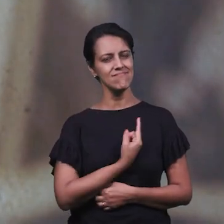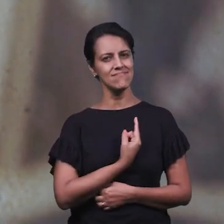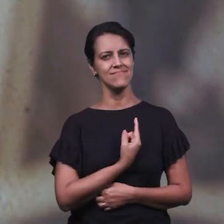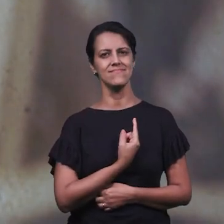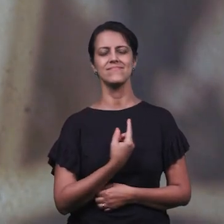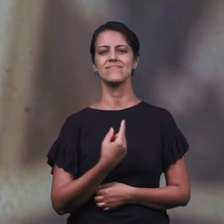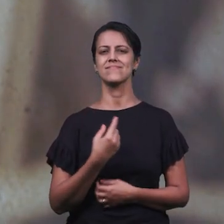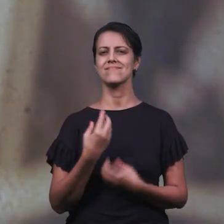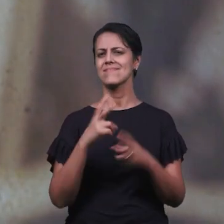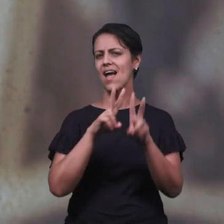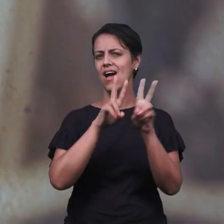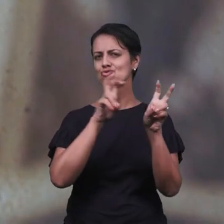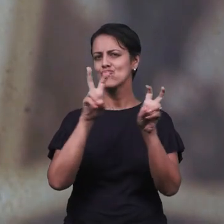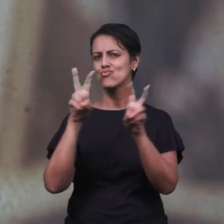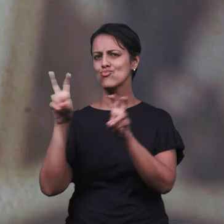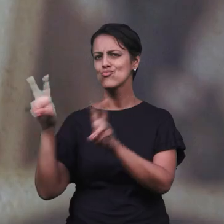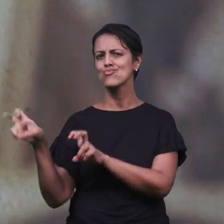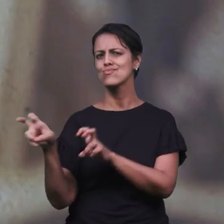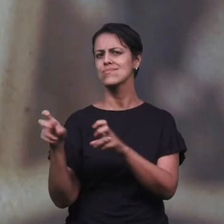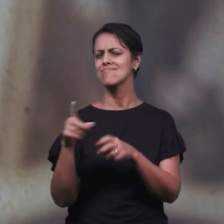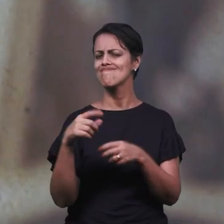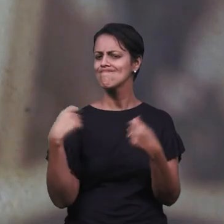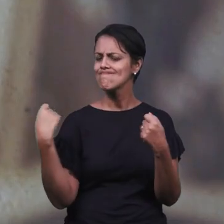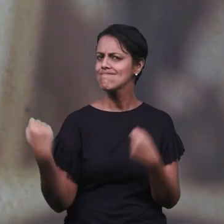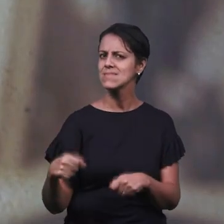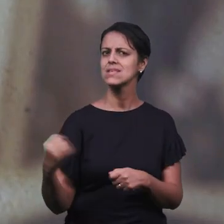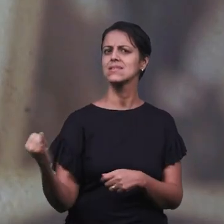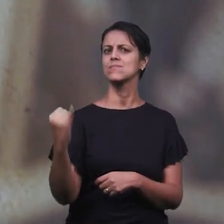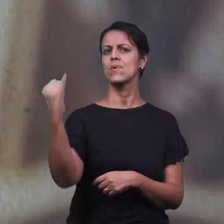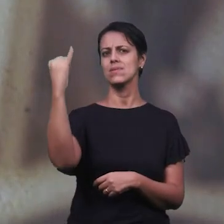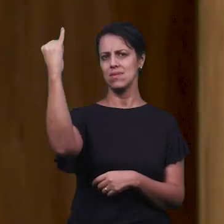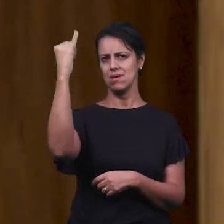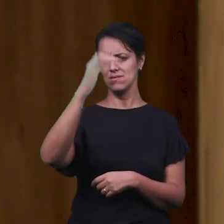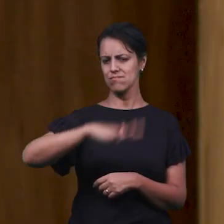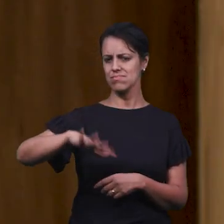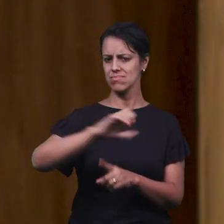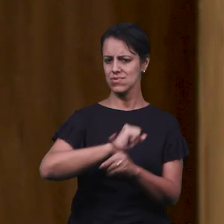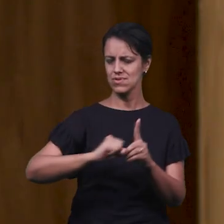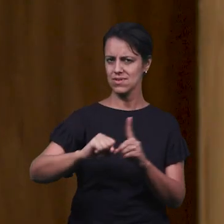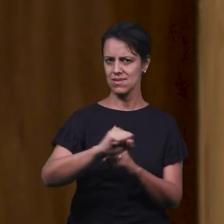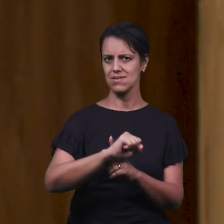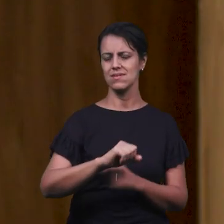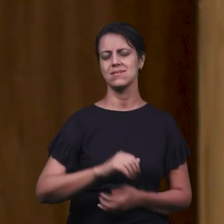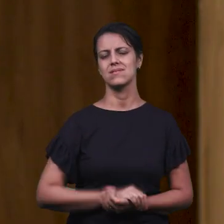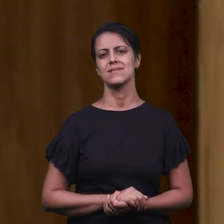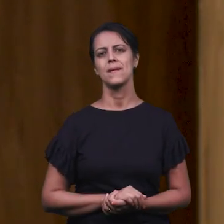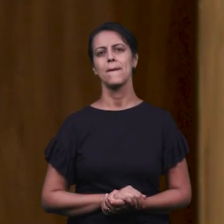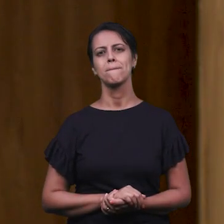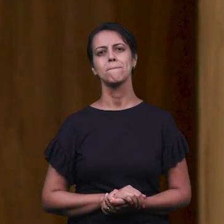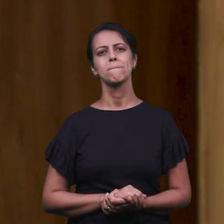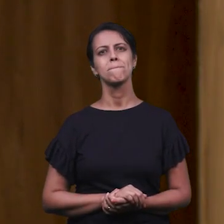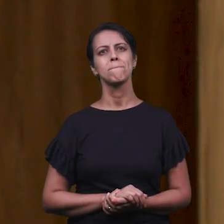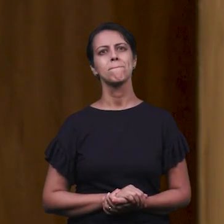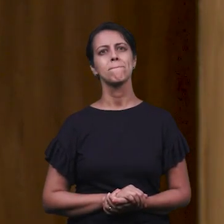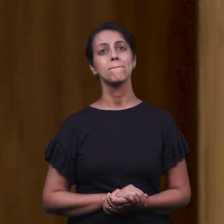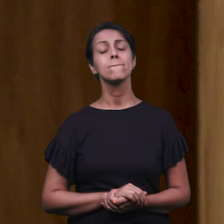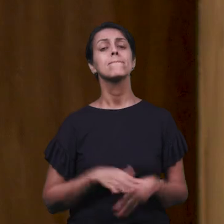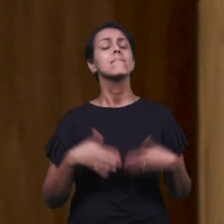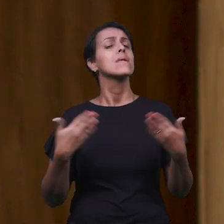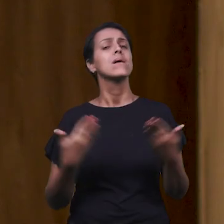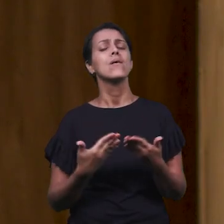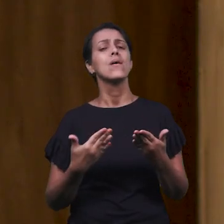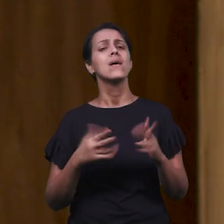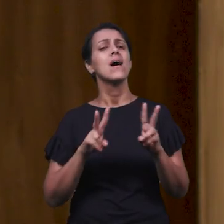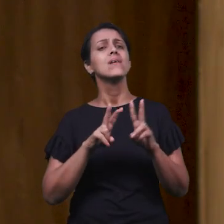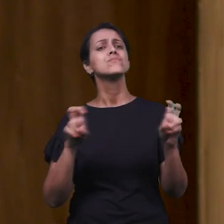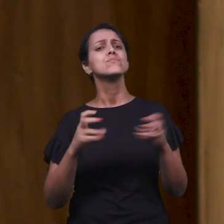assuntos, temas de grande relevância para toda a sociedade. Doutor Maurício, e dentro desse nosso assunto de hoje, o que seriam